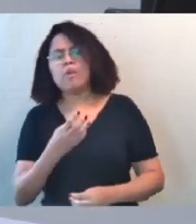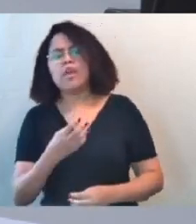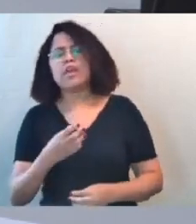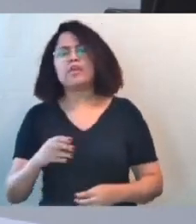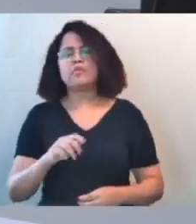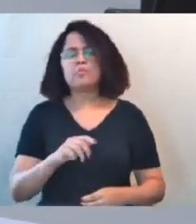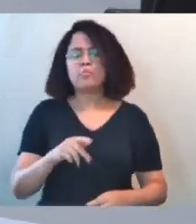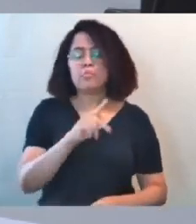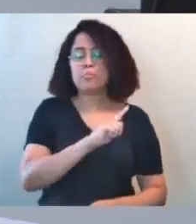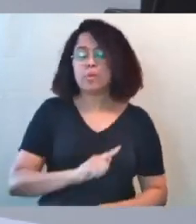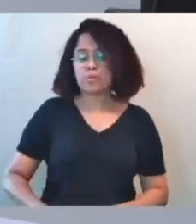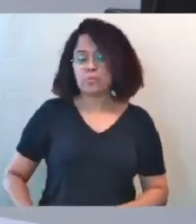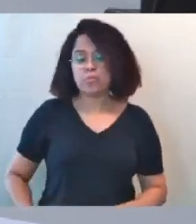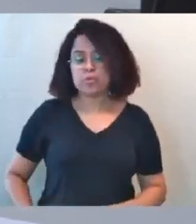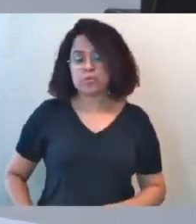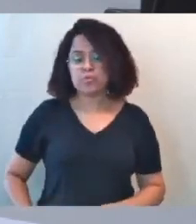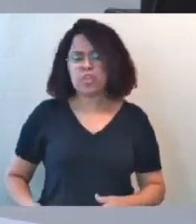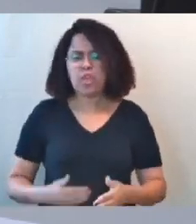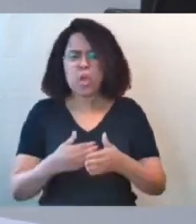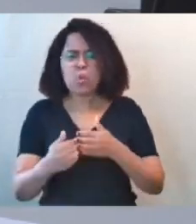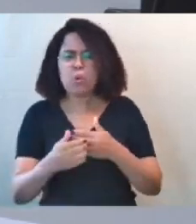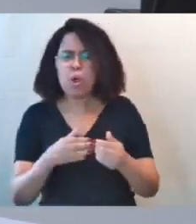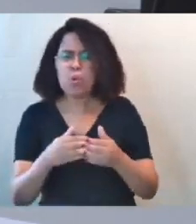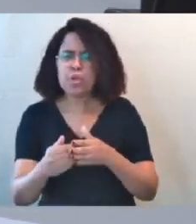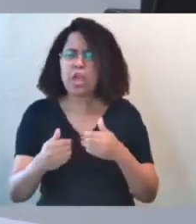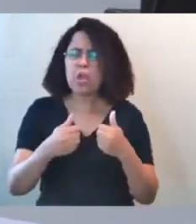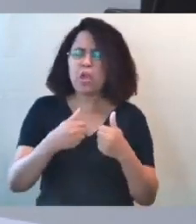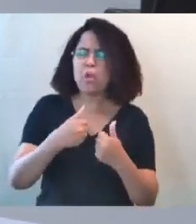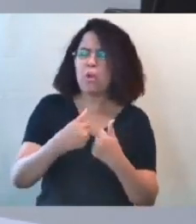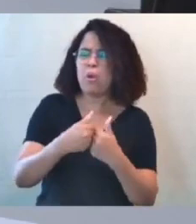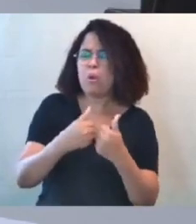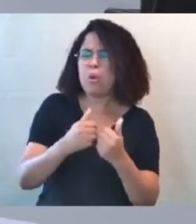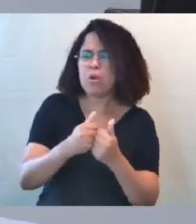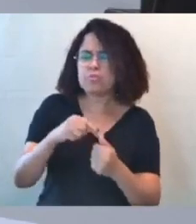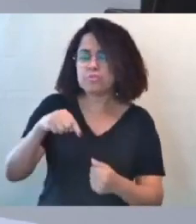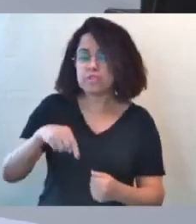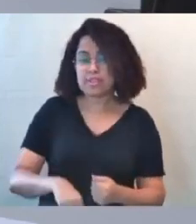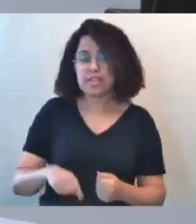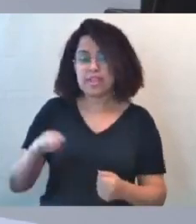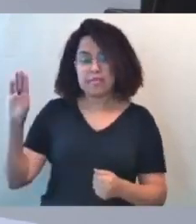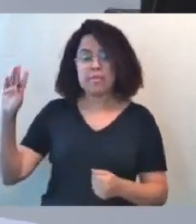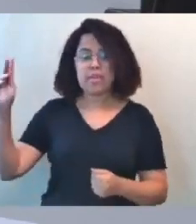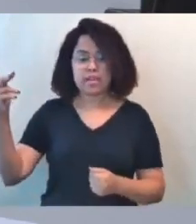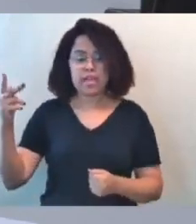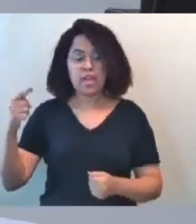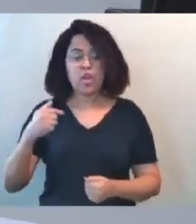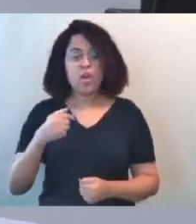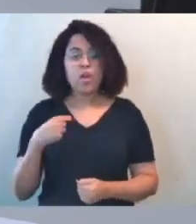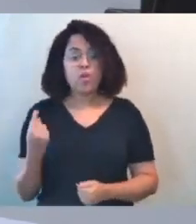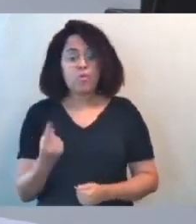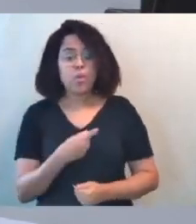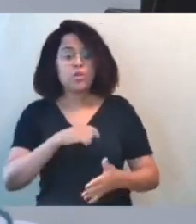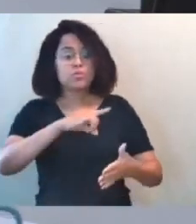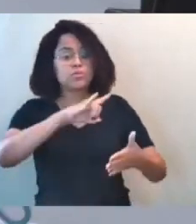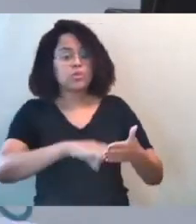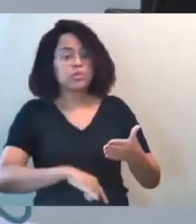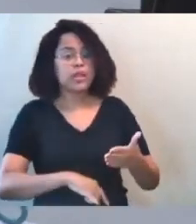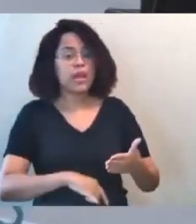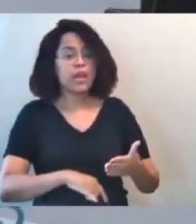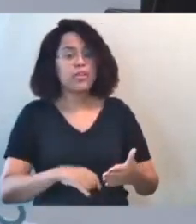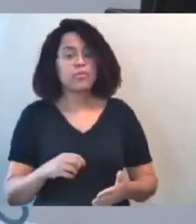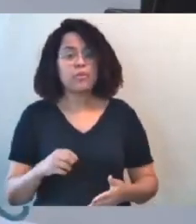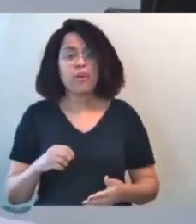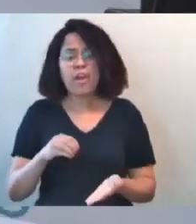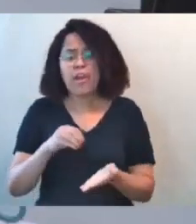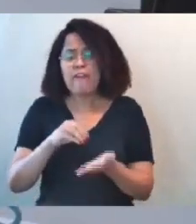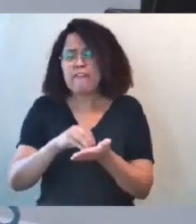vida útil de qualquer ônibus em Belo Horizonte, por lei, é 12 anos. Nosso contrato só tem mais 4 anos. Nosso